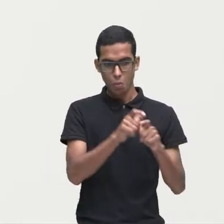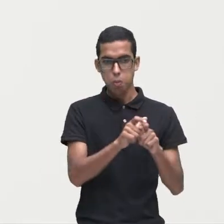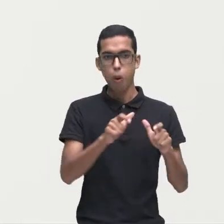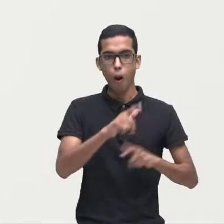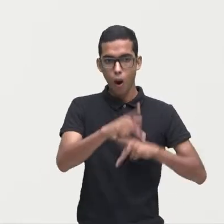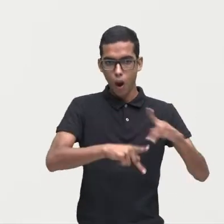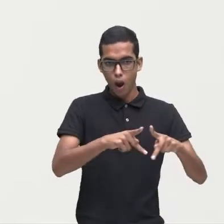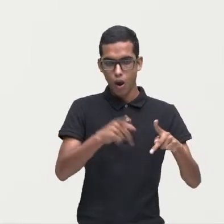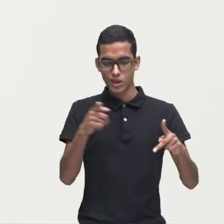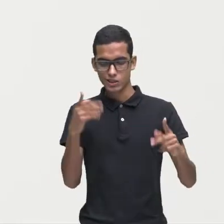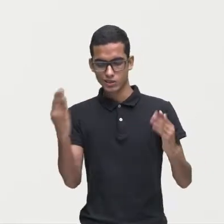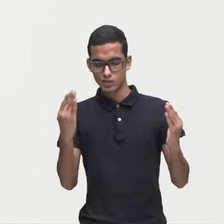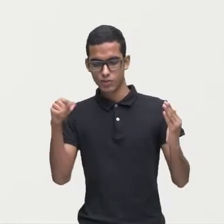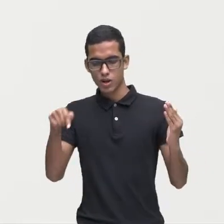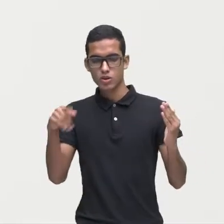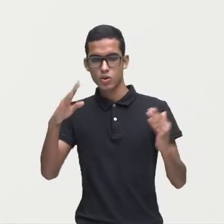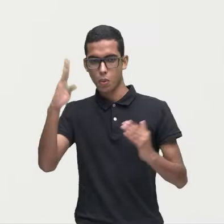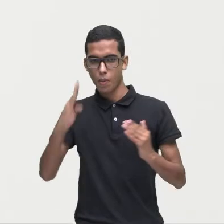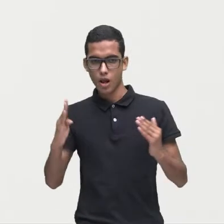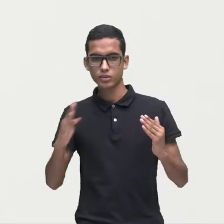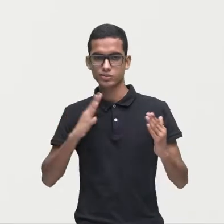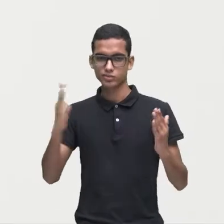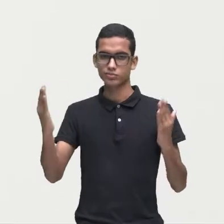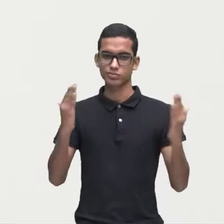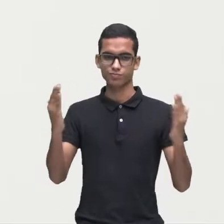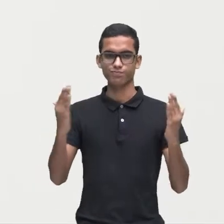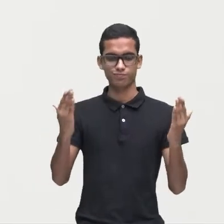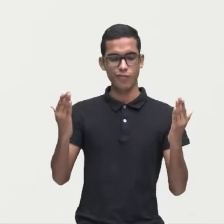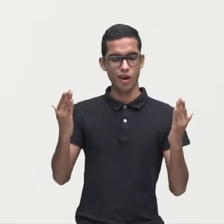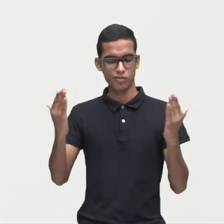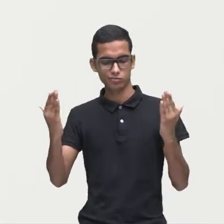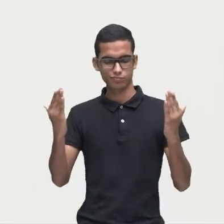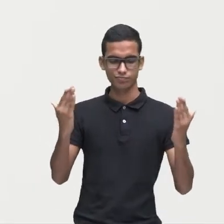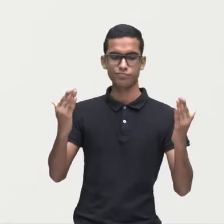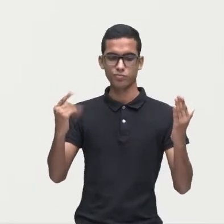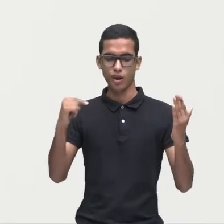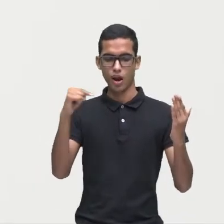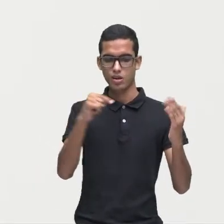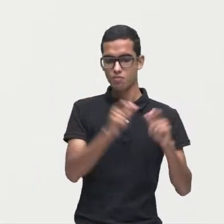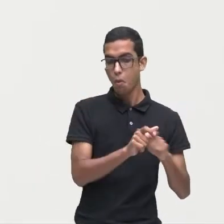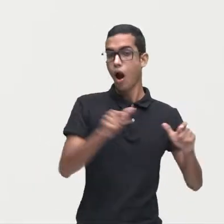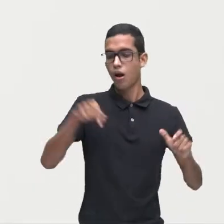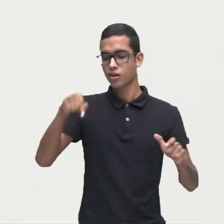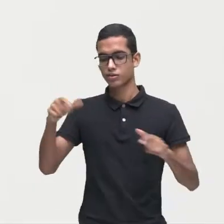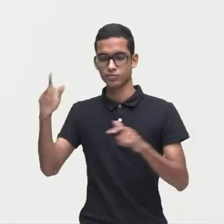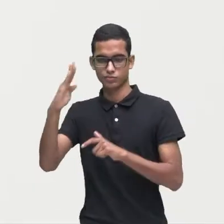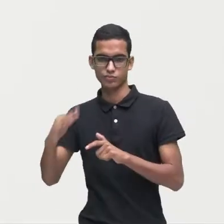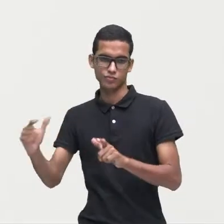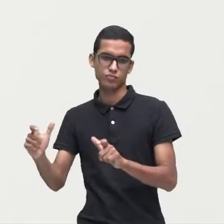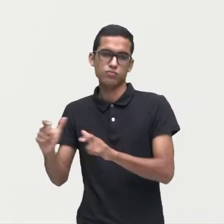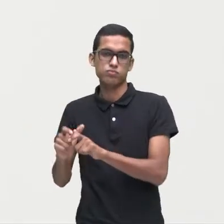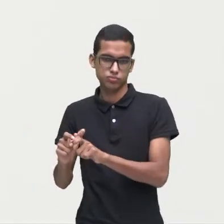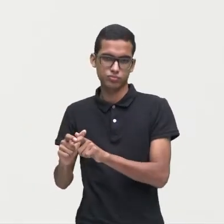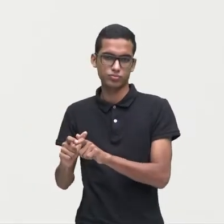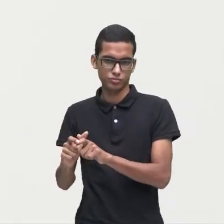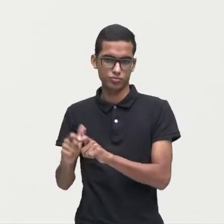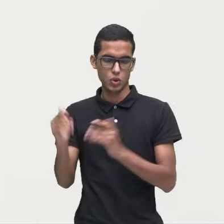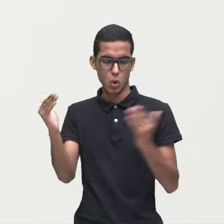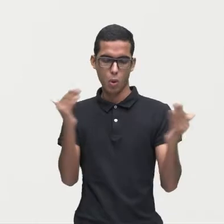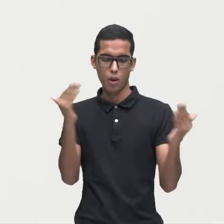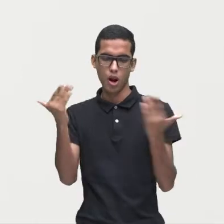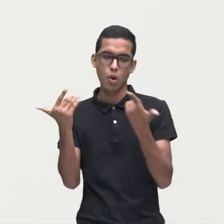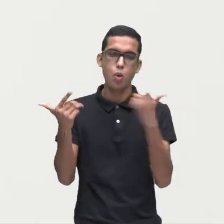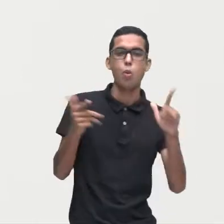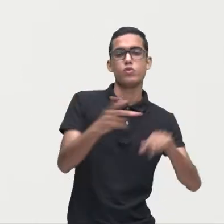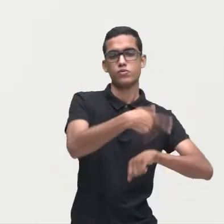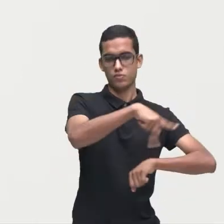e aí você percebe que a nossa densidade populacional aqui é menor do que em relação a outros países, aqui